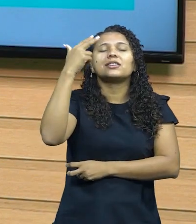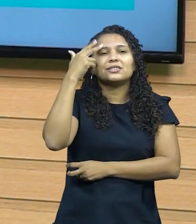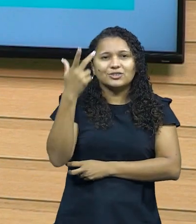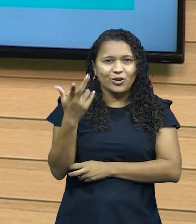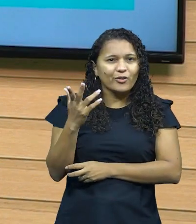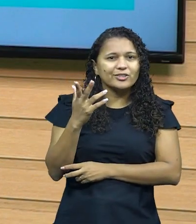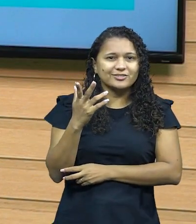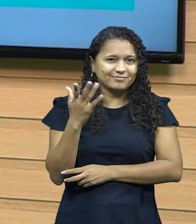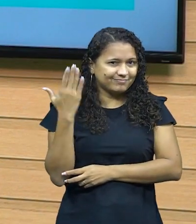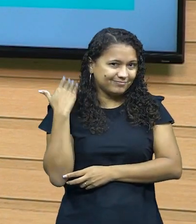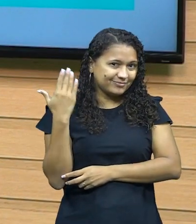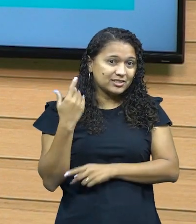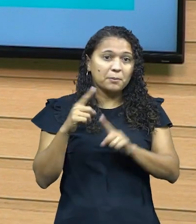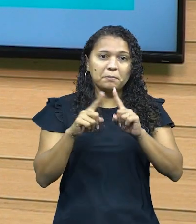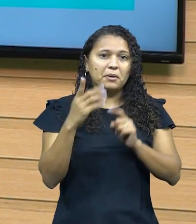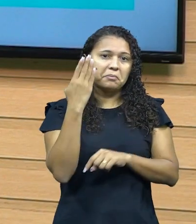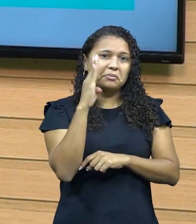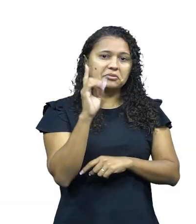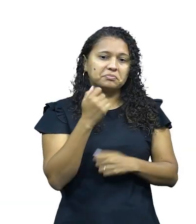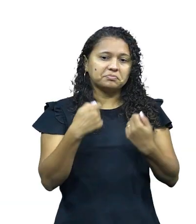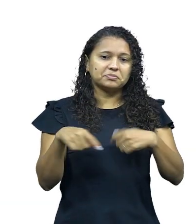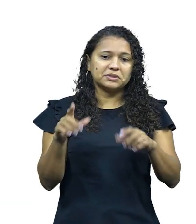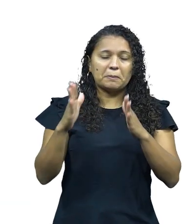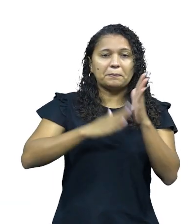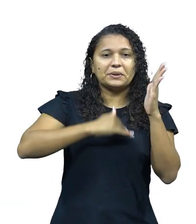lúdica em relação ao navio.